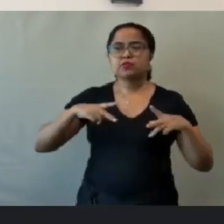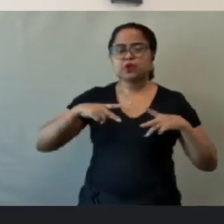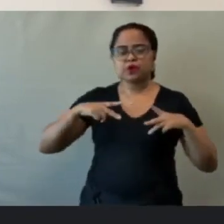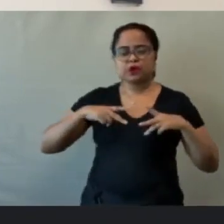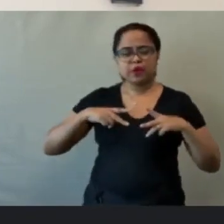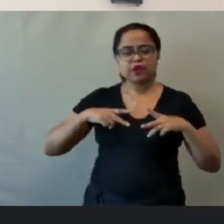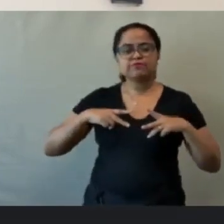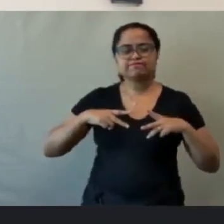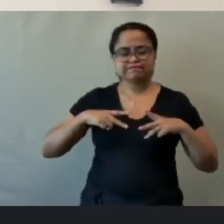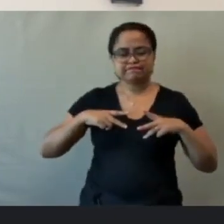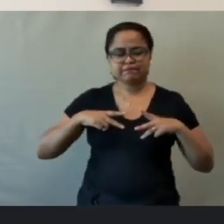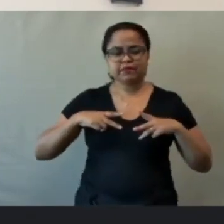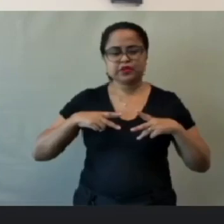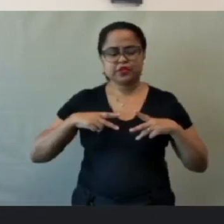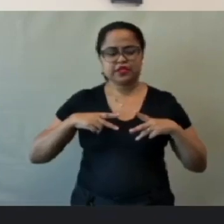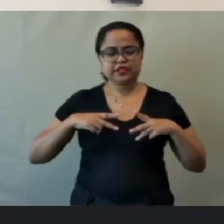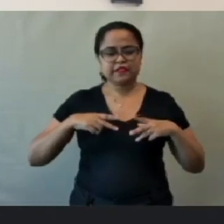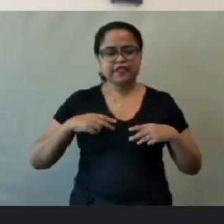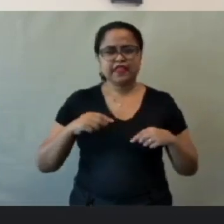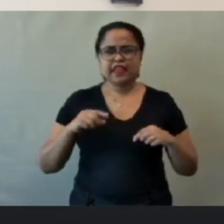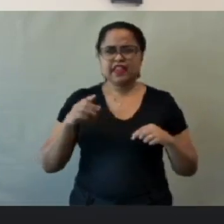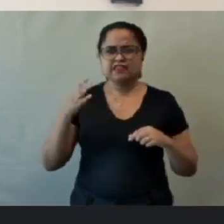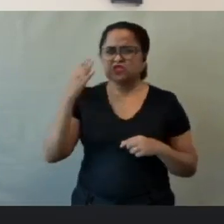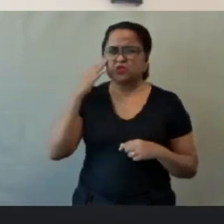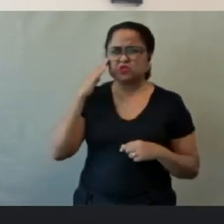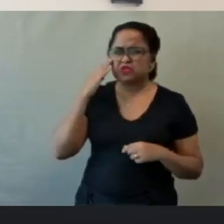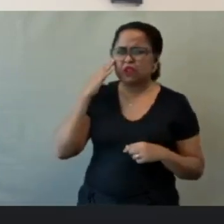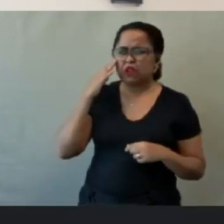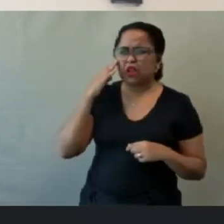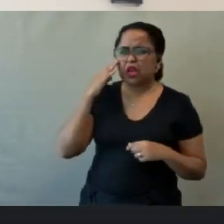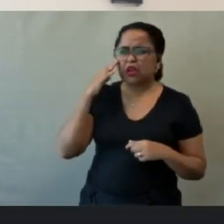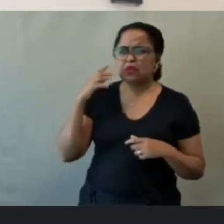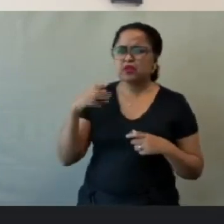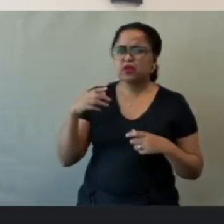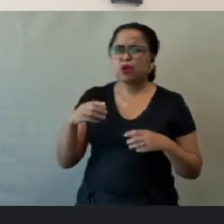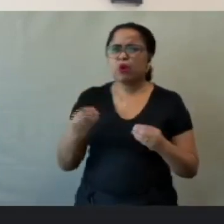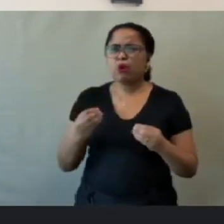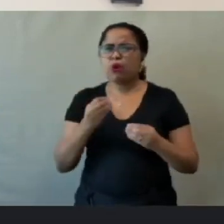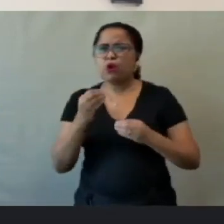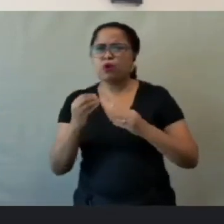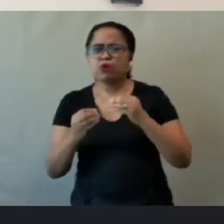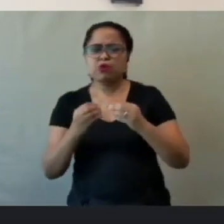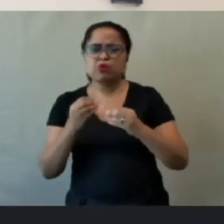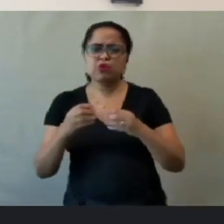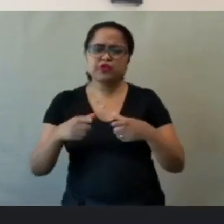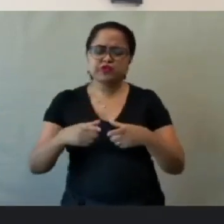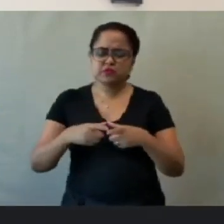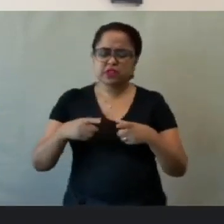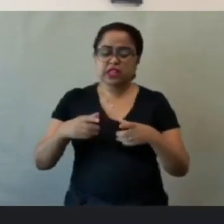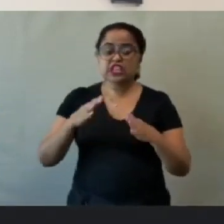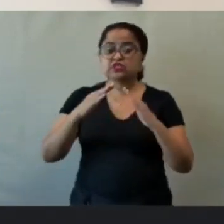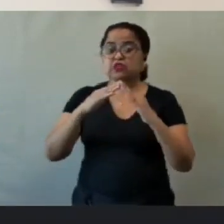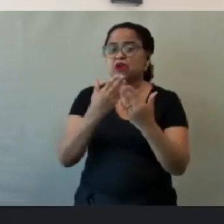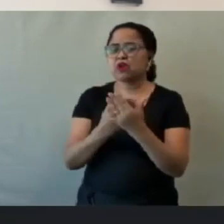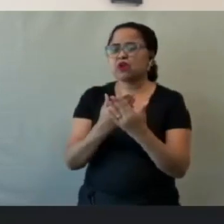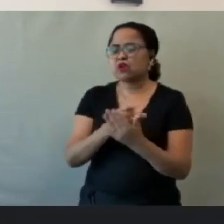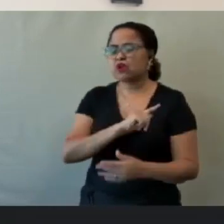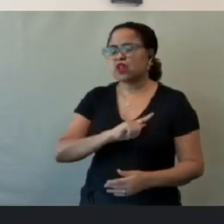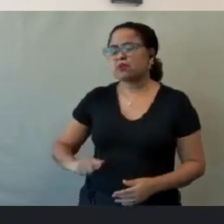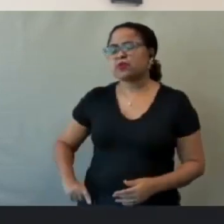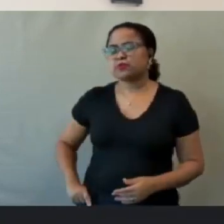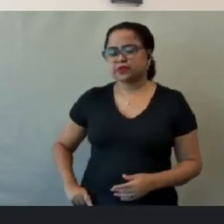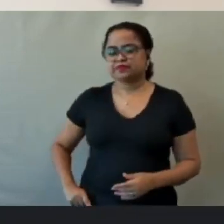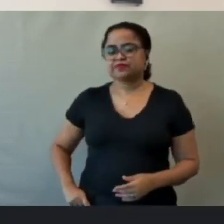têm dimensão do que é a escola pública, porque não tiveram nenhuma experiência, não tiveram nenhuma vivência. Então, nós